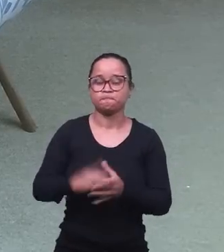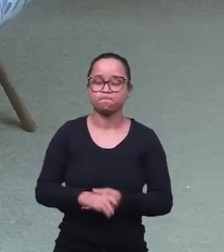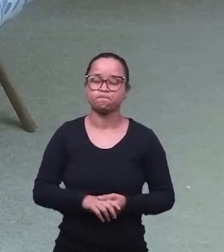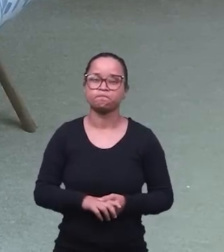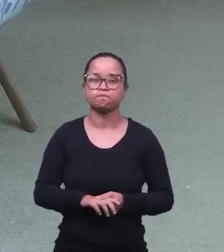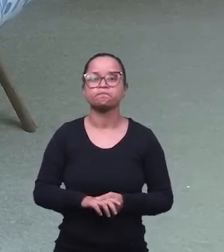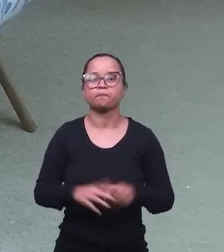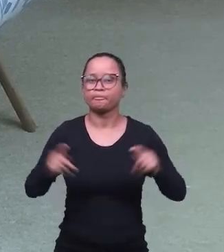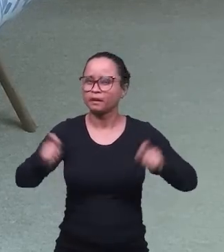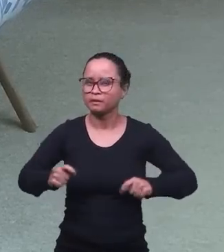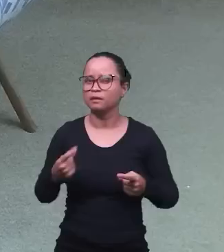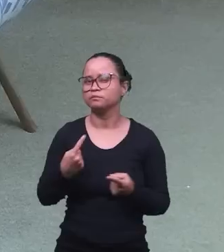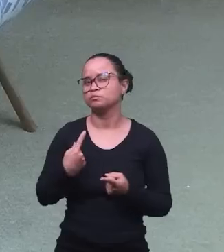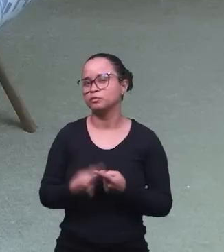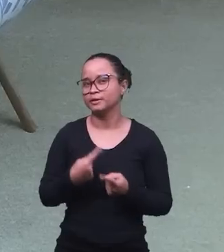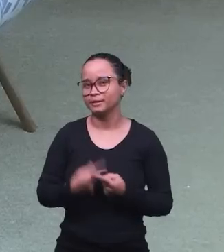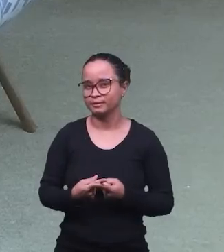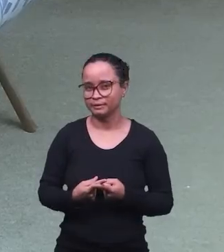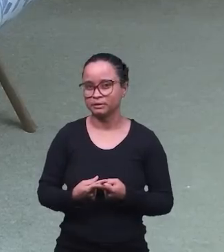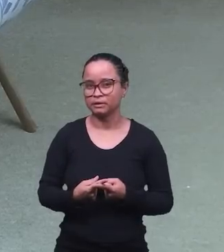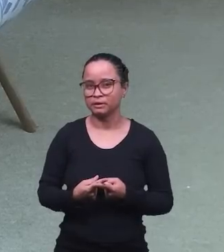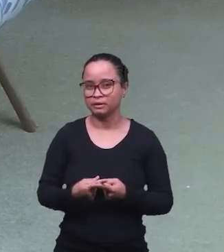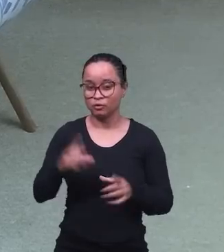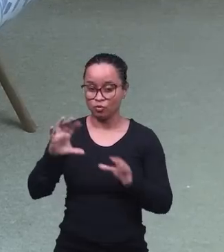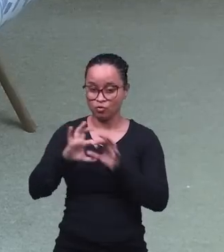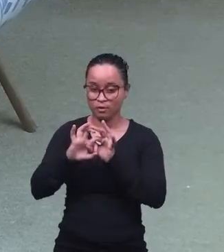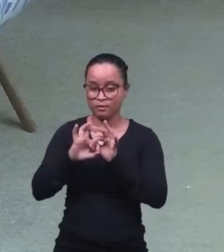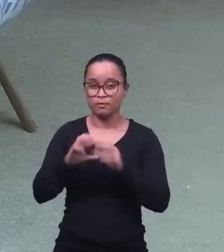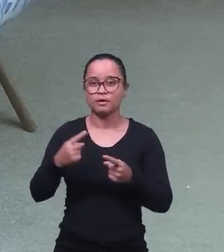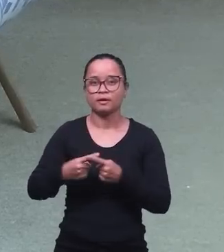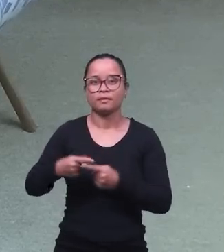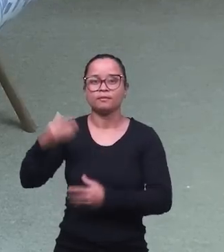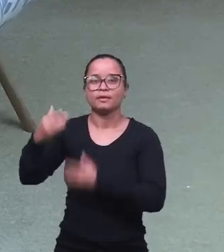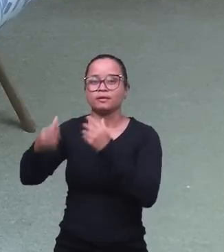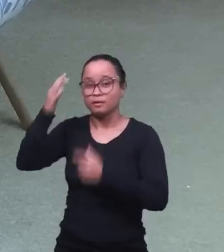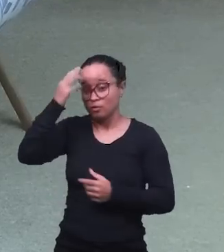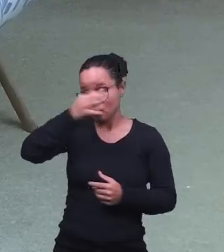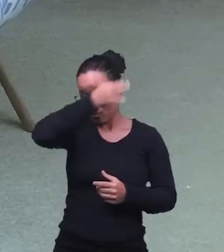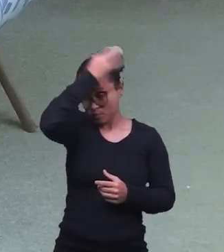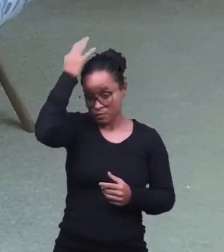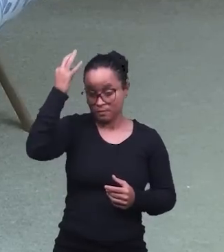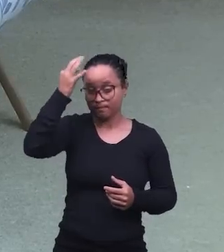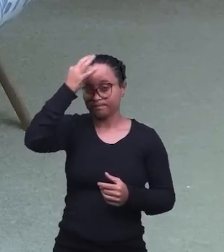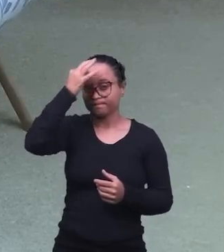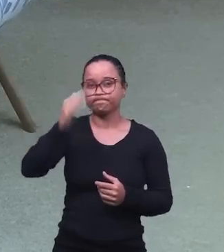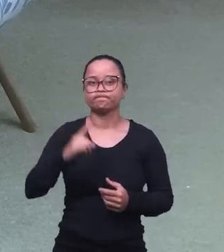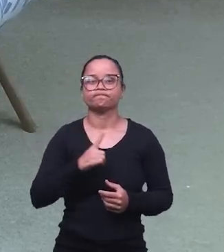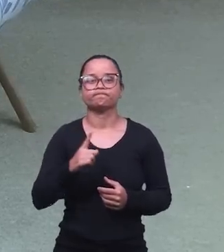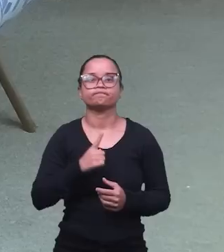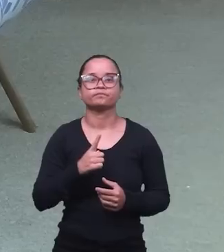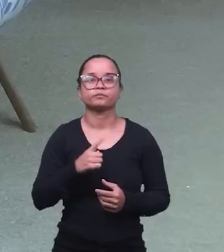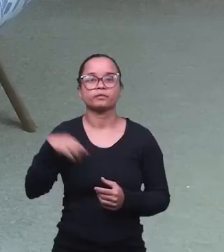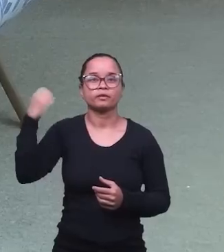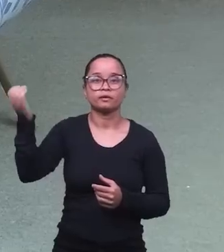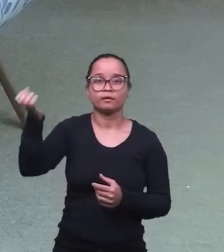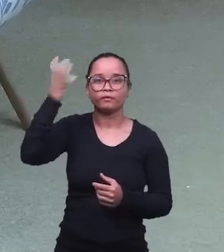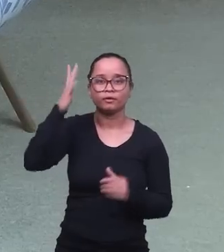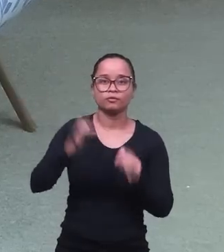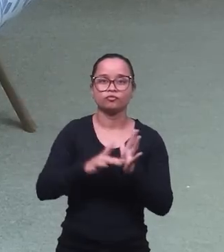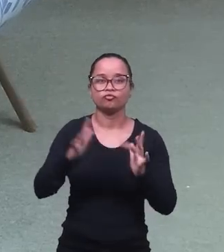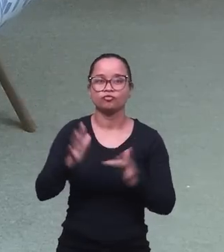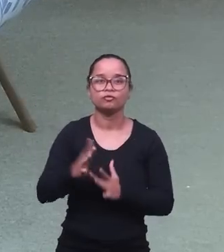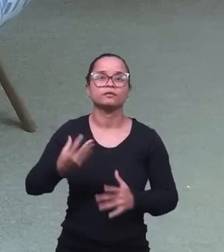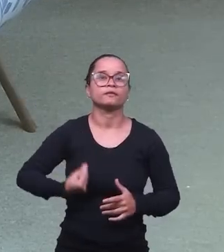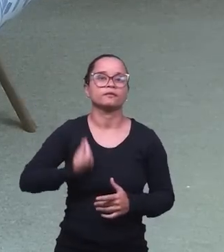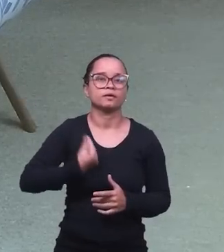ela é possível, por quê? Porque há a presença do Espírito Santo. Ou seja, a presença do Espírito Santo revela um